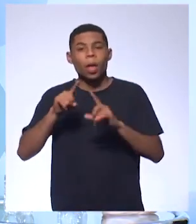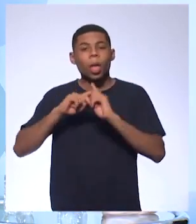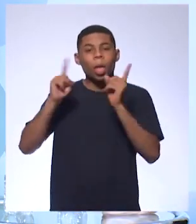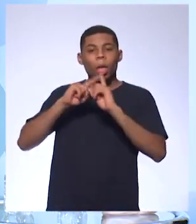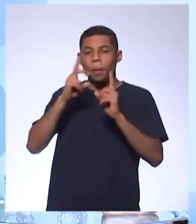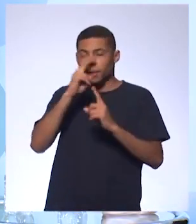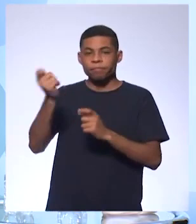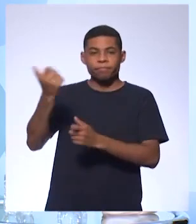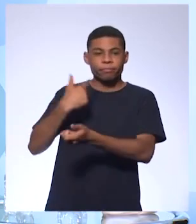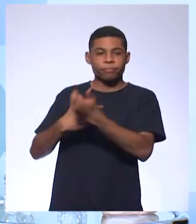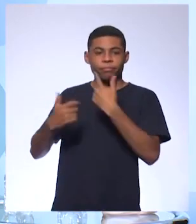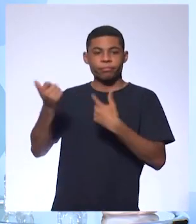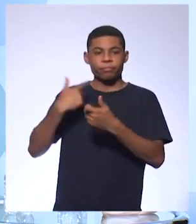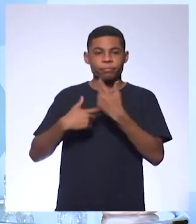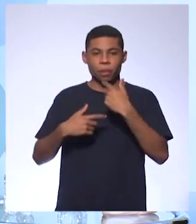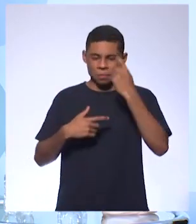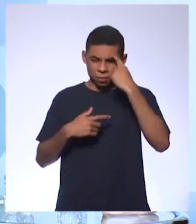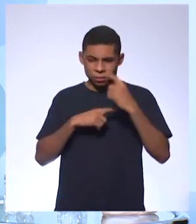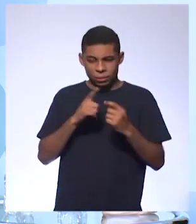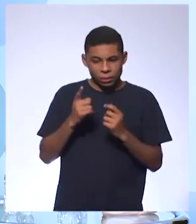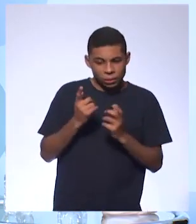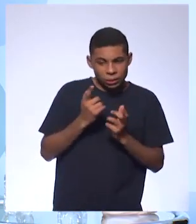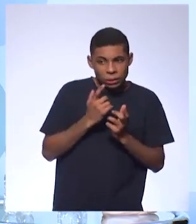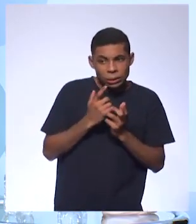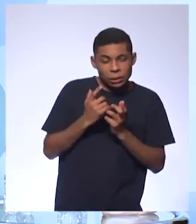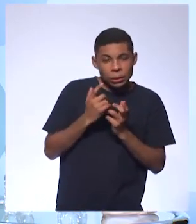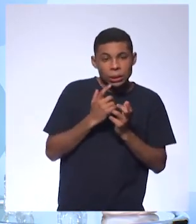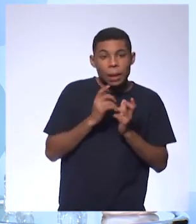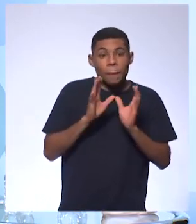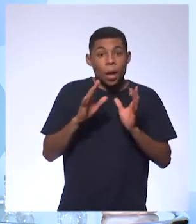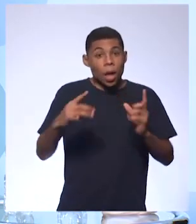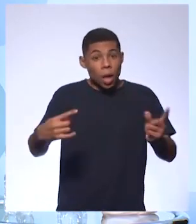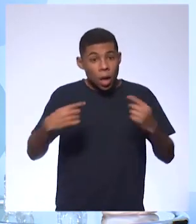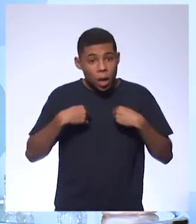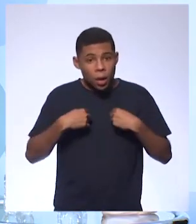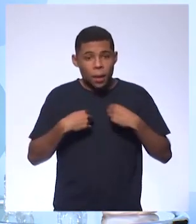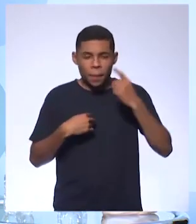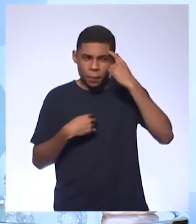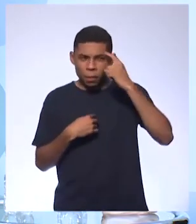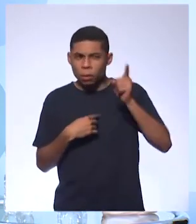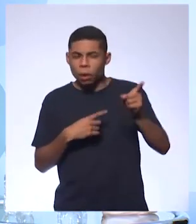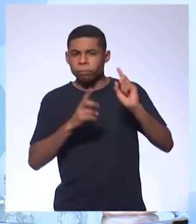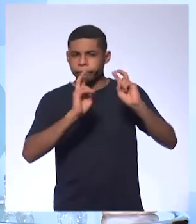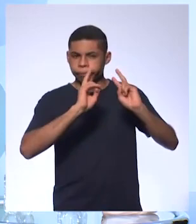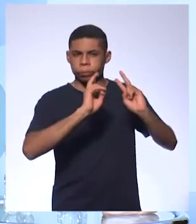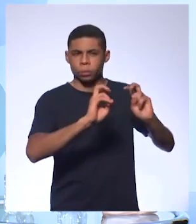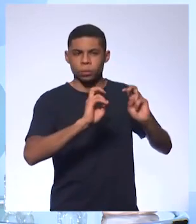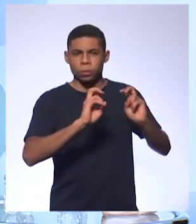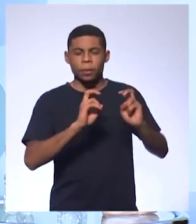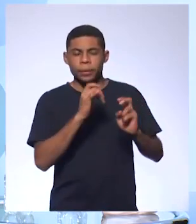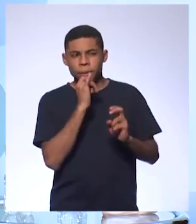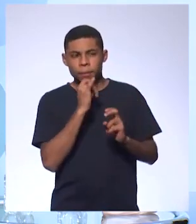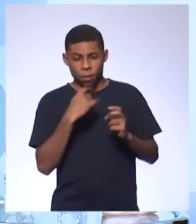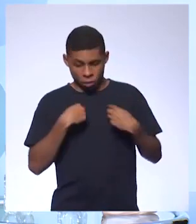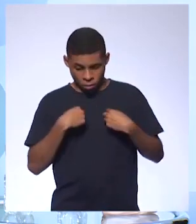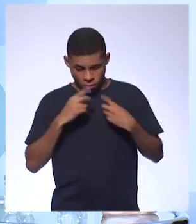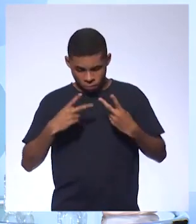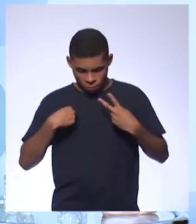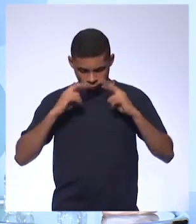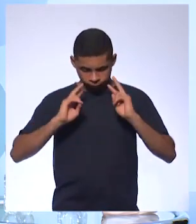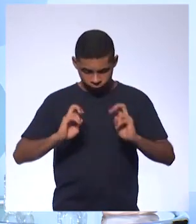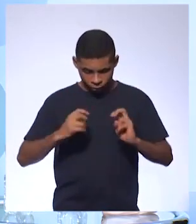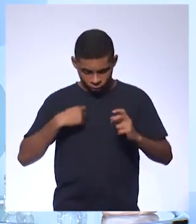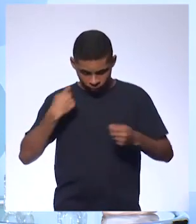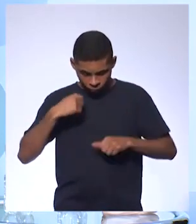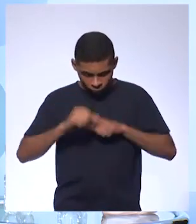crítica. Então, a gente tem um certo receio. Agora, fazer com que o outro perceba o que ele falhou, aonde ele tem